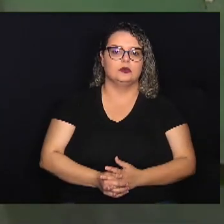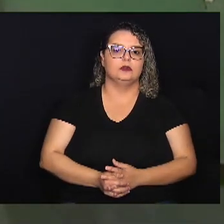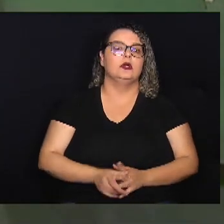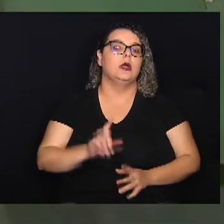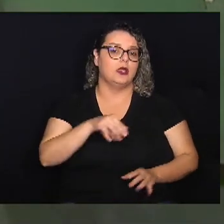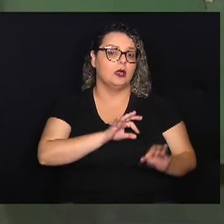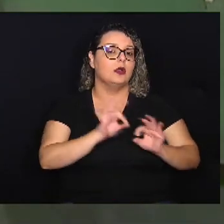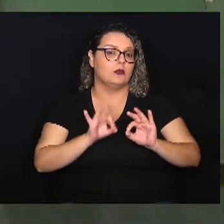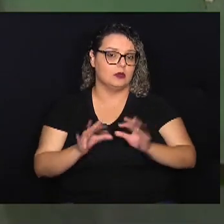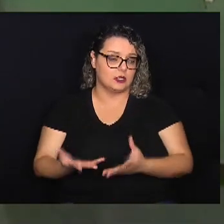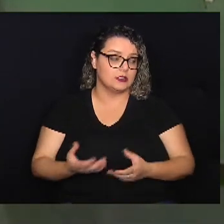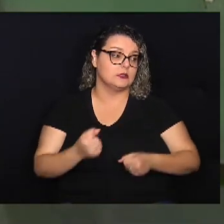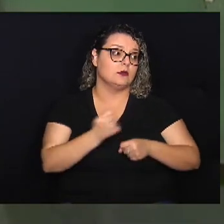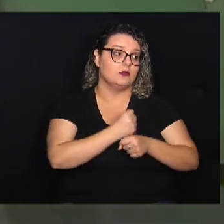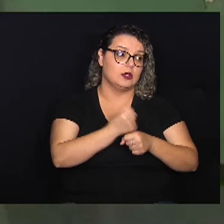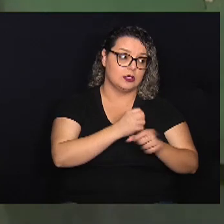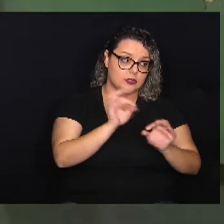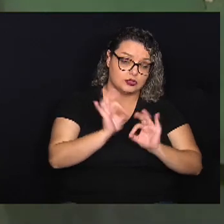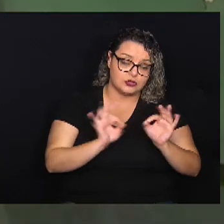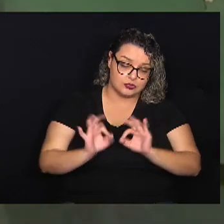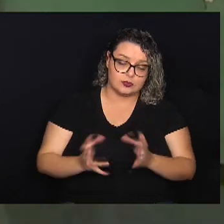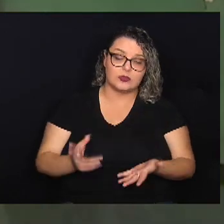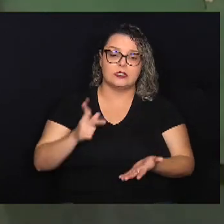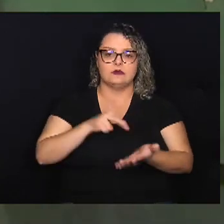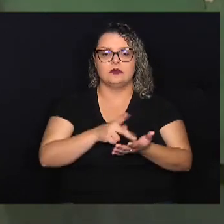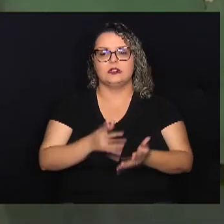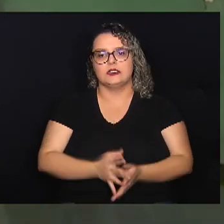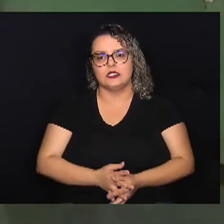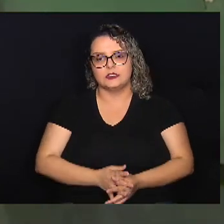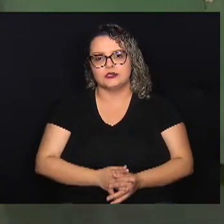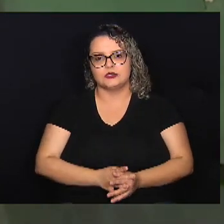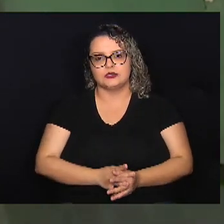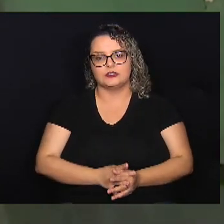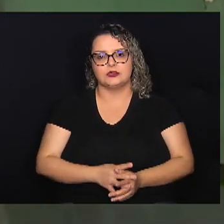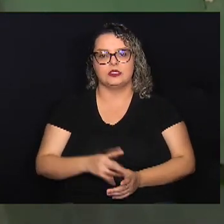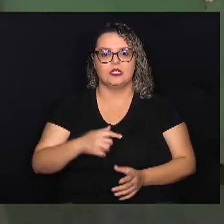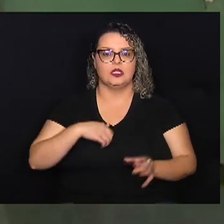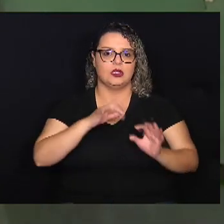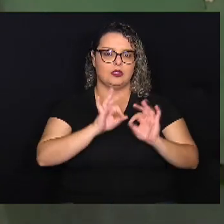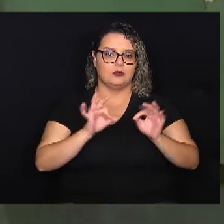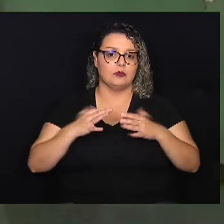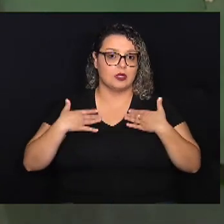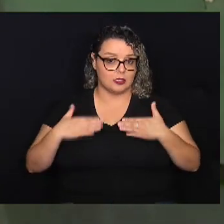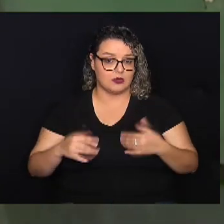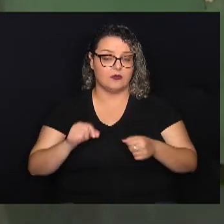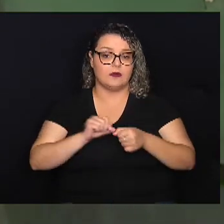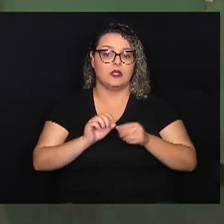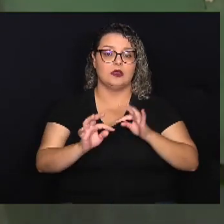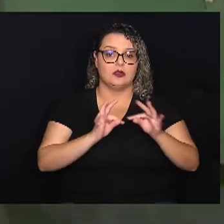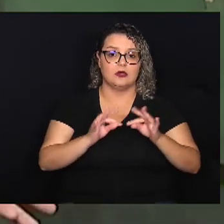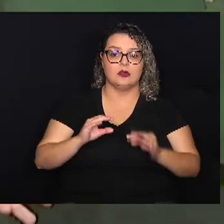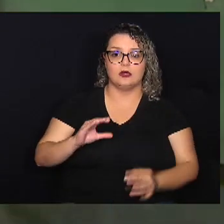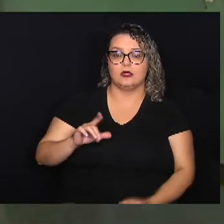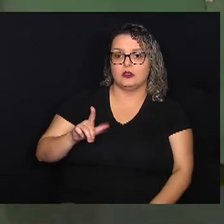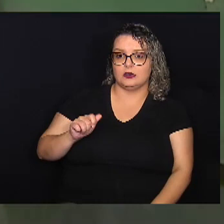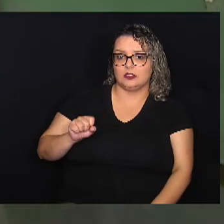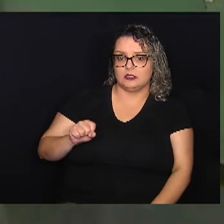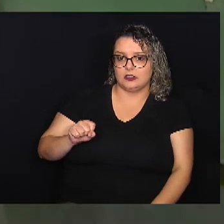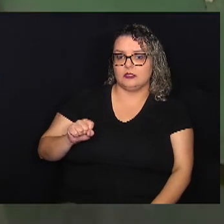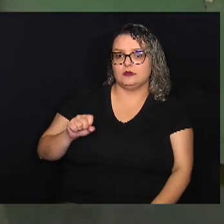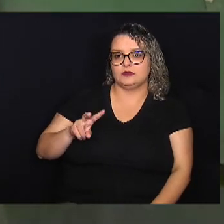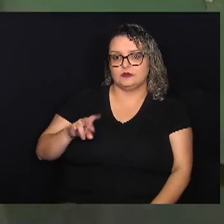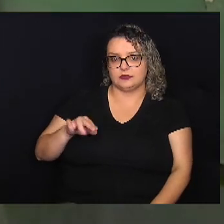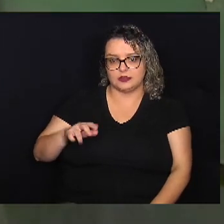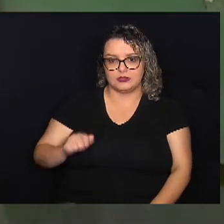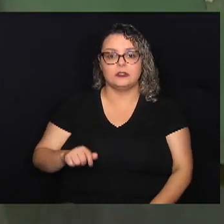preparação, são anos de preparação, na verdade, né? Preparação corporal eu faço com a técnica clausiana, que a Ana Clara também